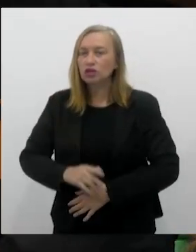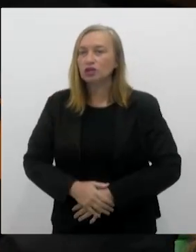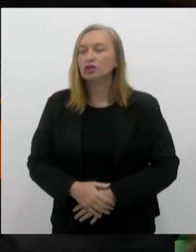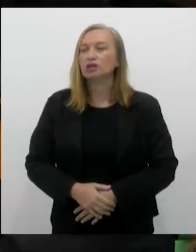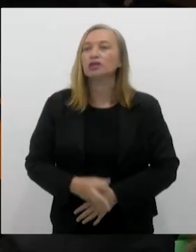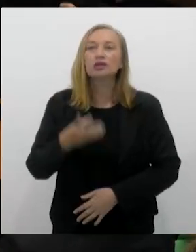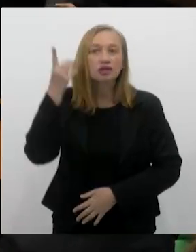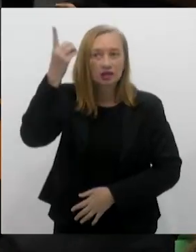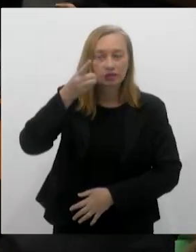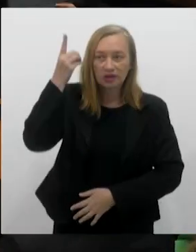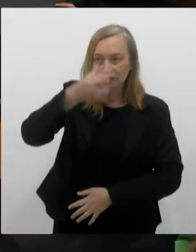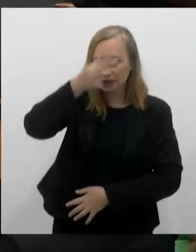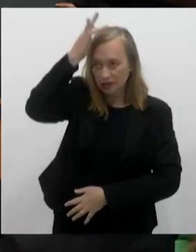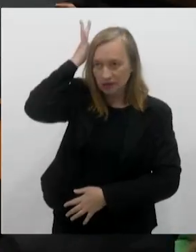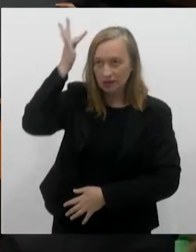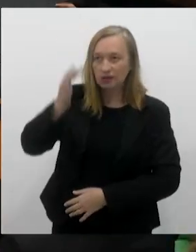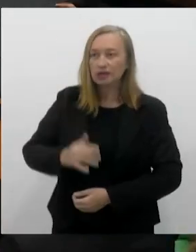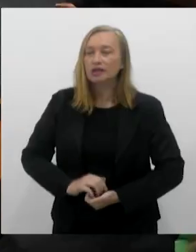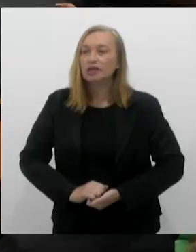Deputado Fred Pacheco.